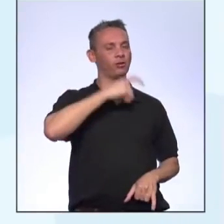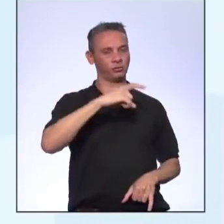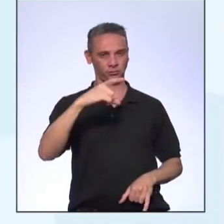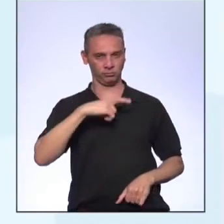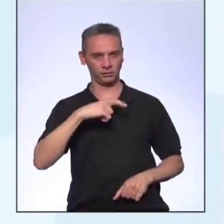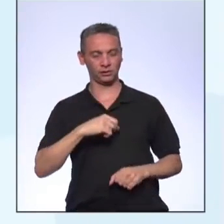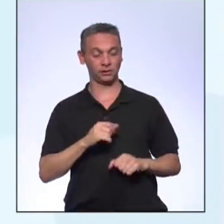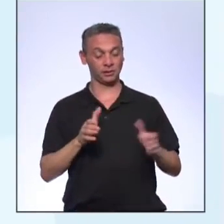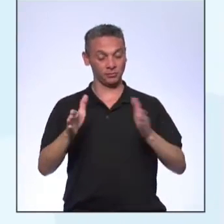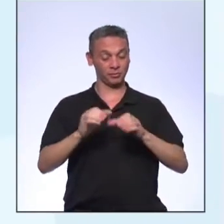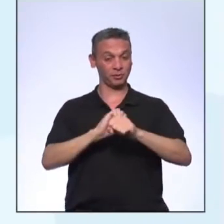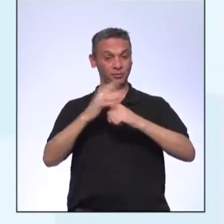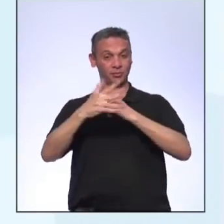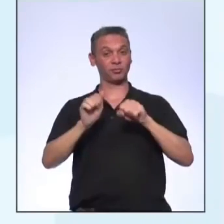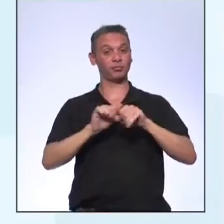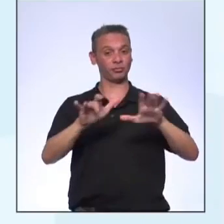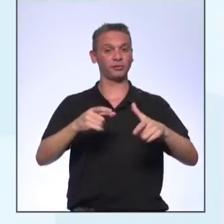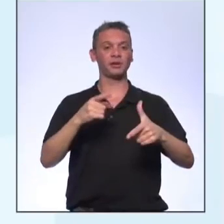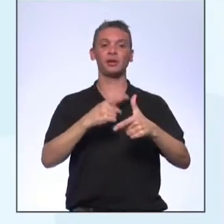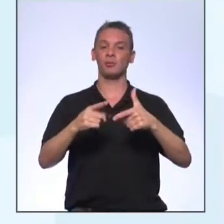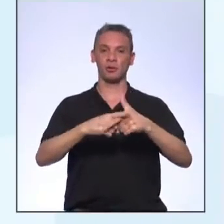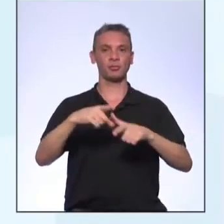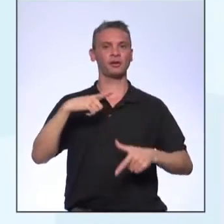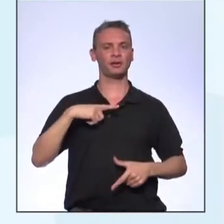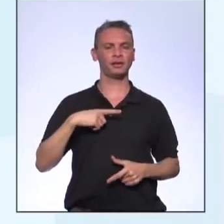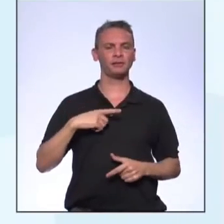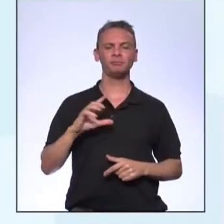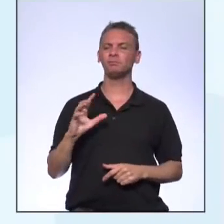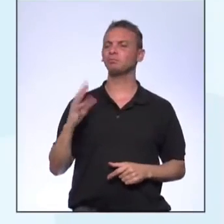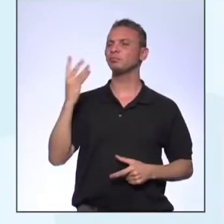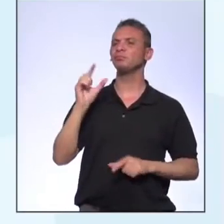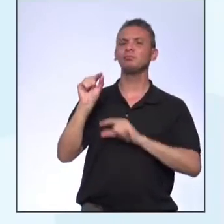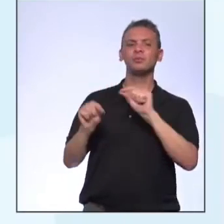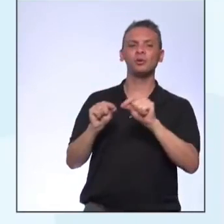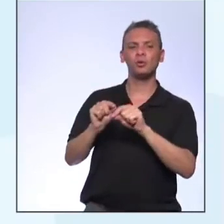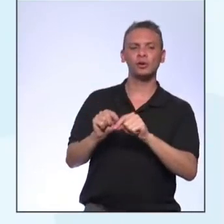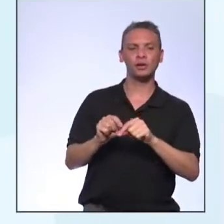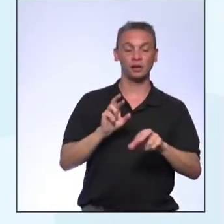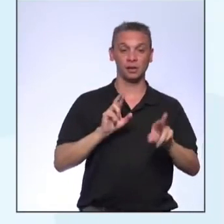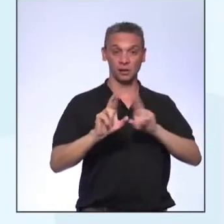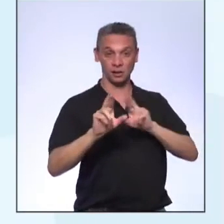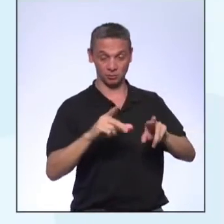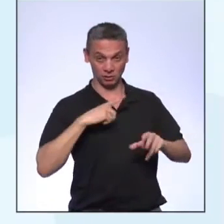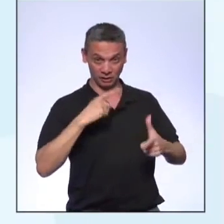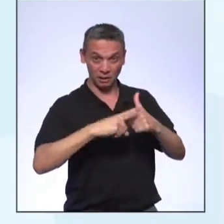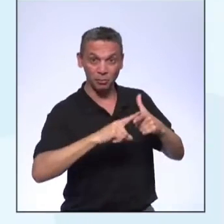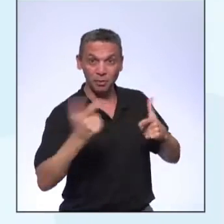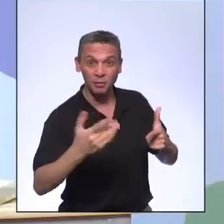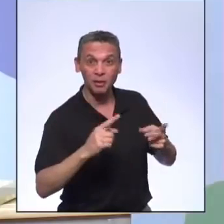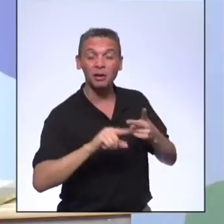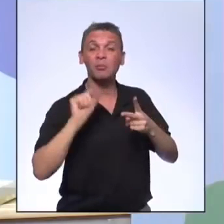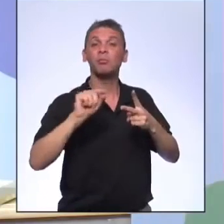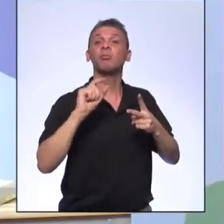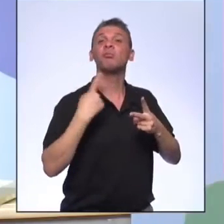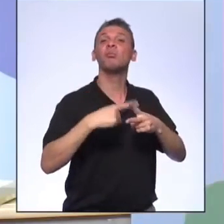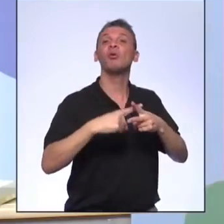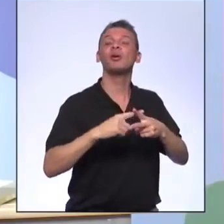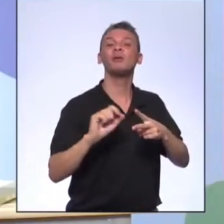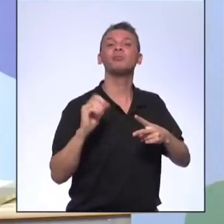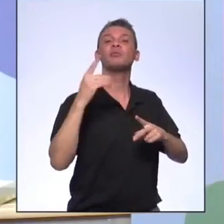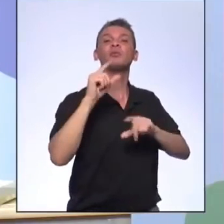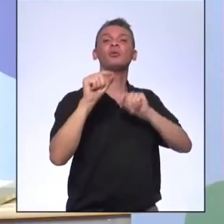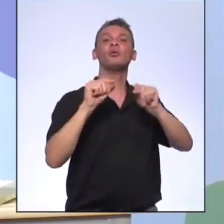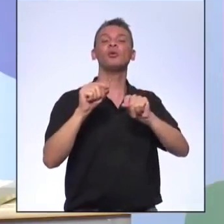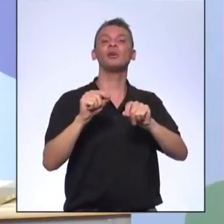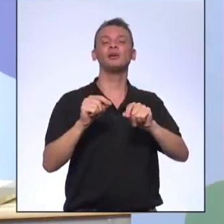um problema? Qual é a causa e qual é a consequência? Então, vocês vão responder se existe um problema, qual é a causa e qual é a consequência,